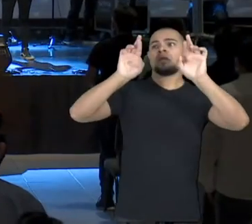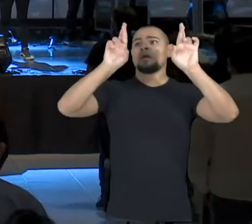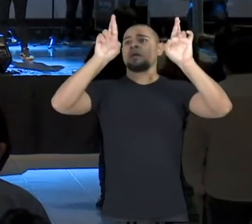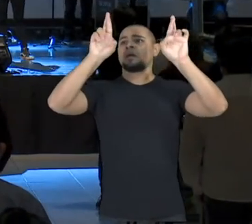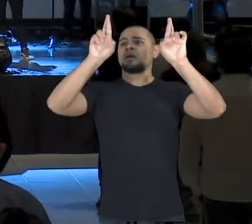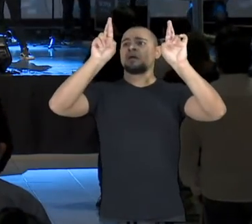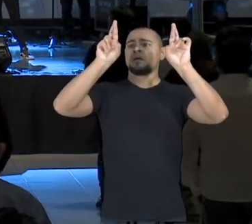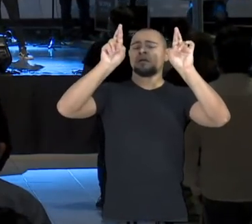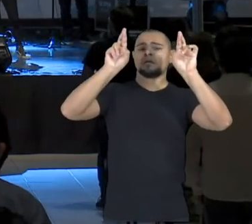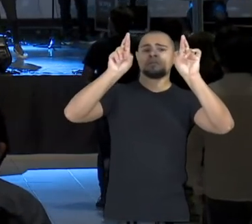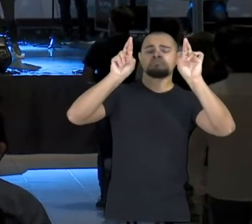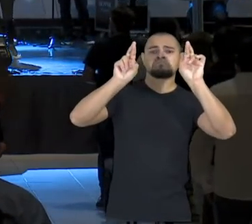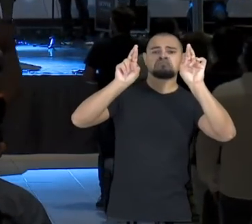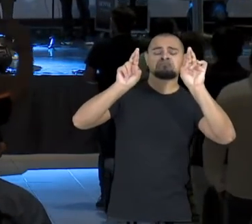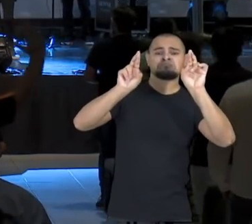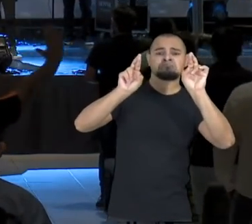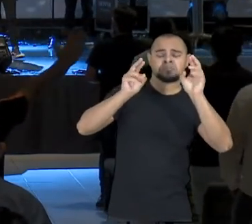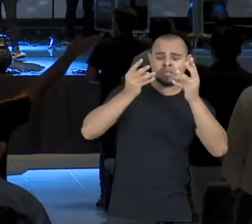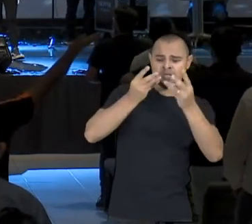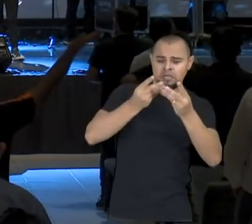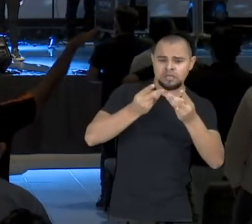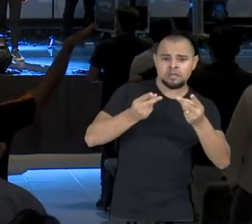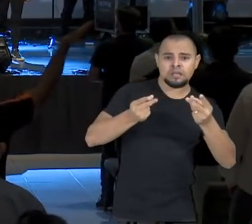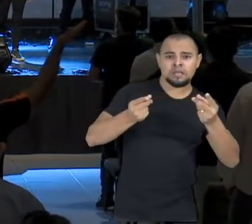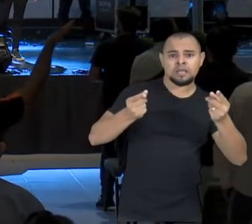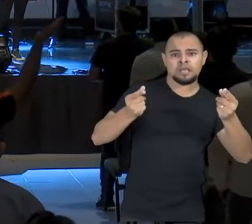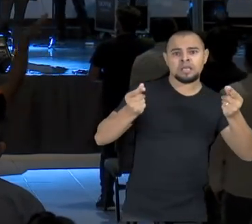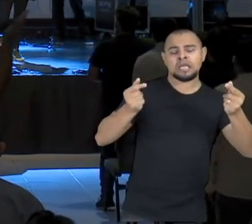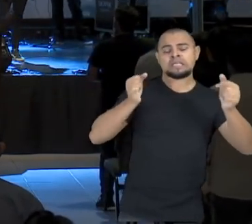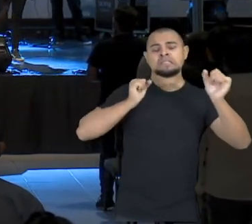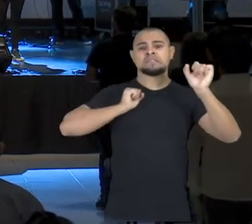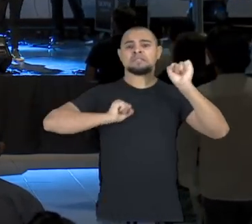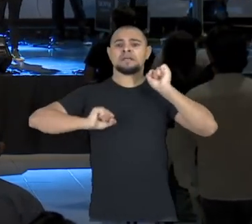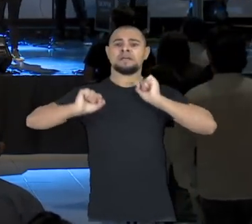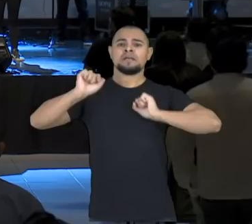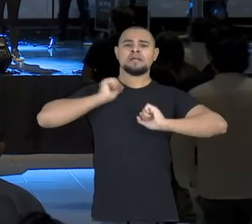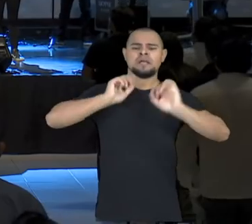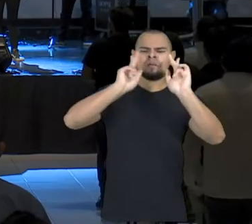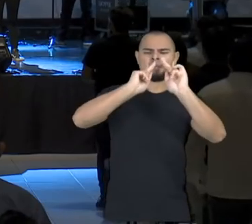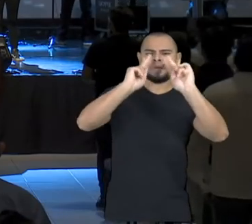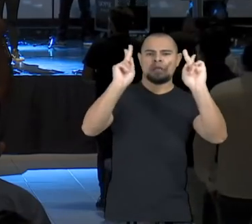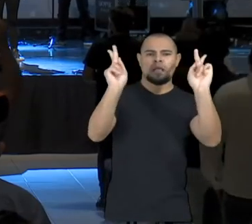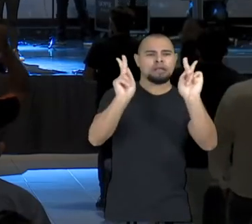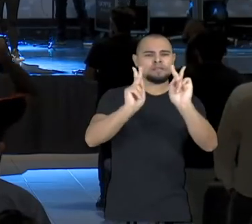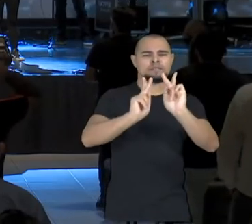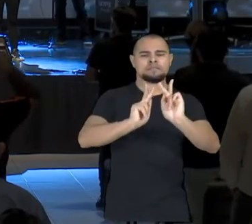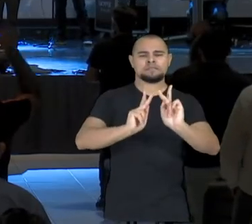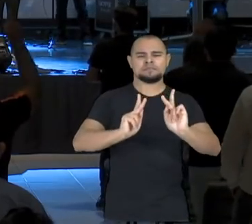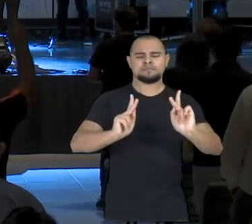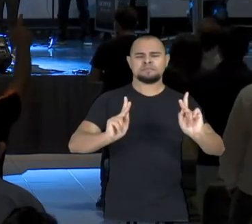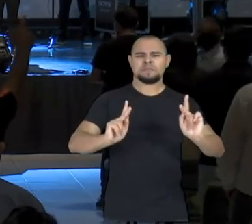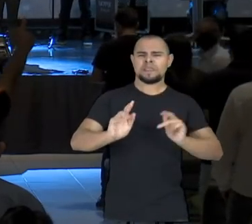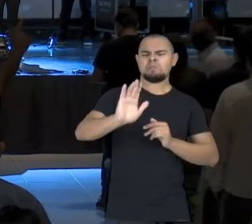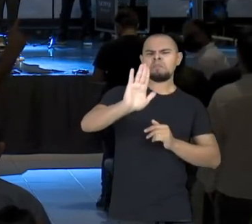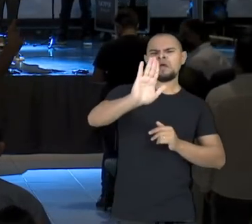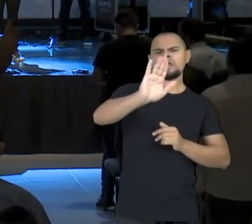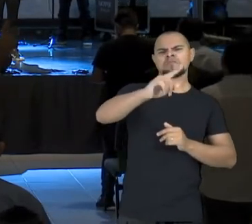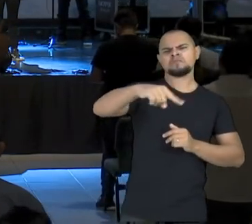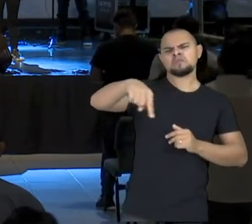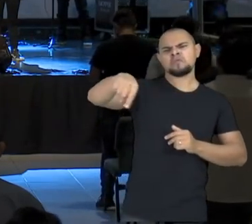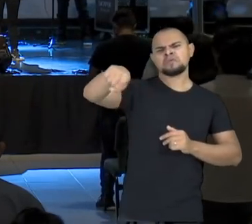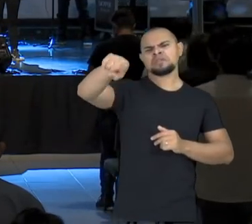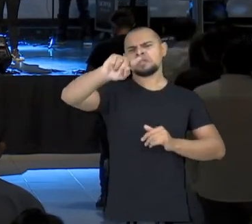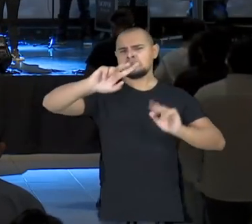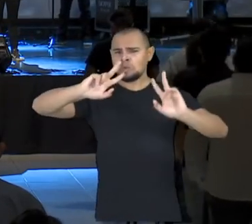a esperança e anseia por paz, mas você não